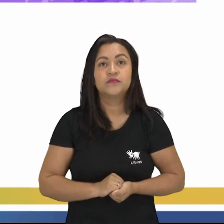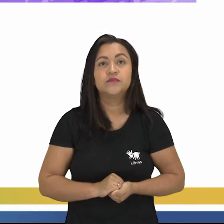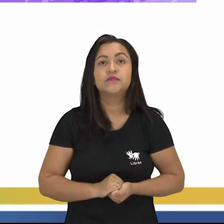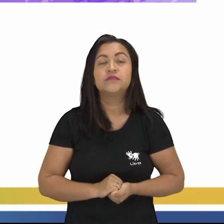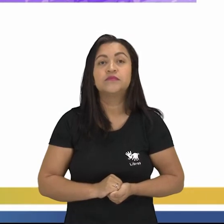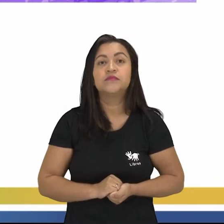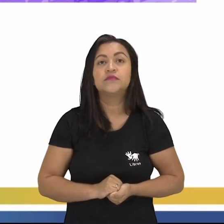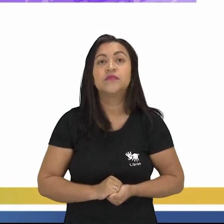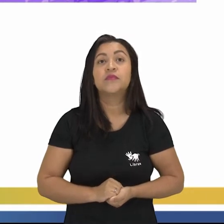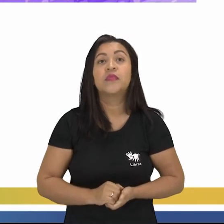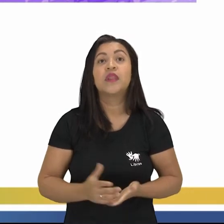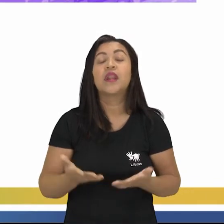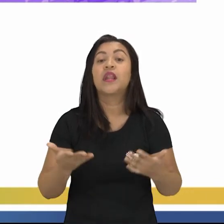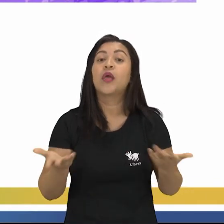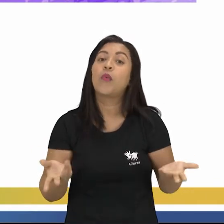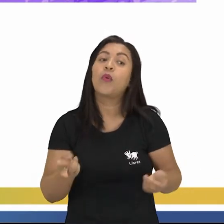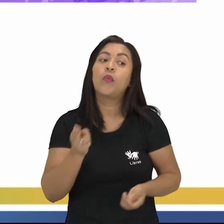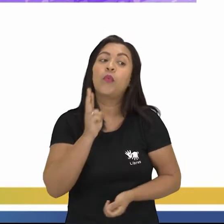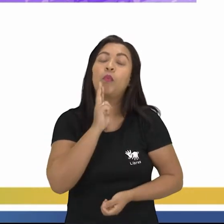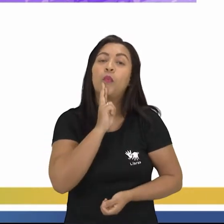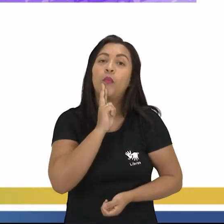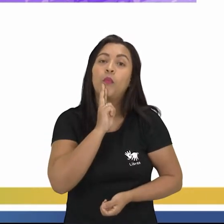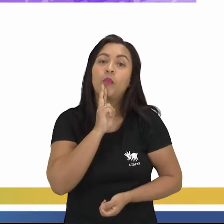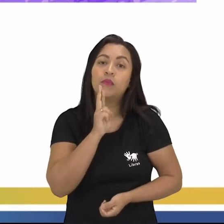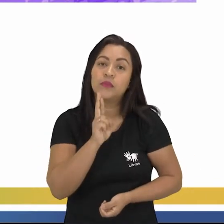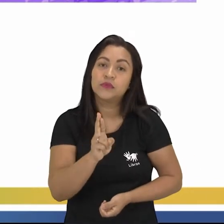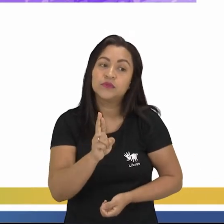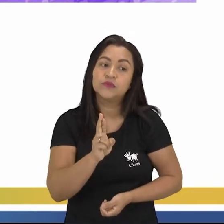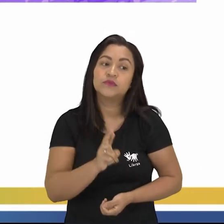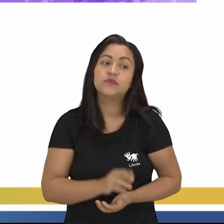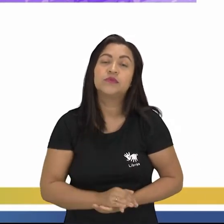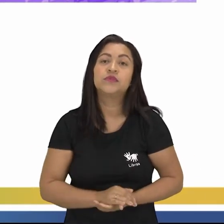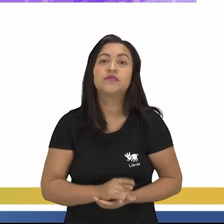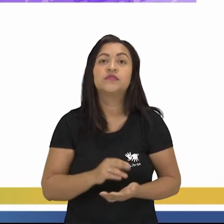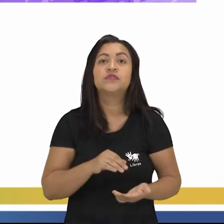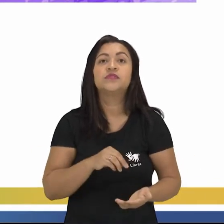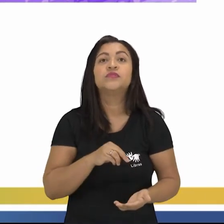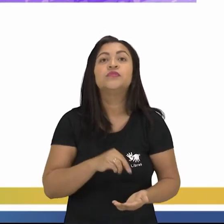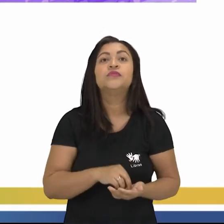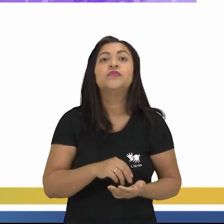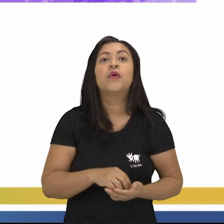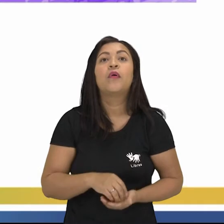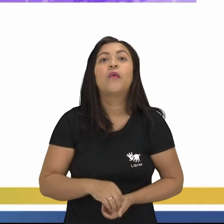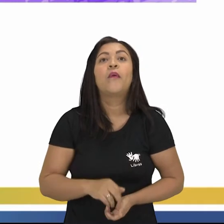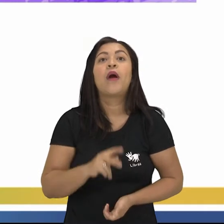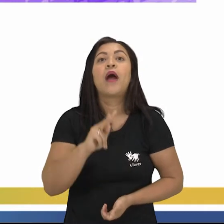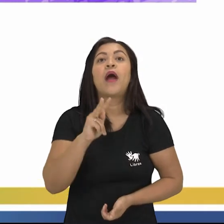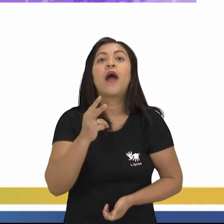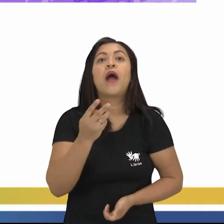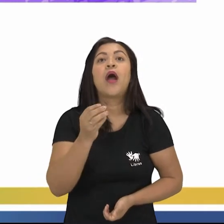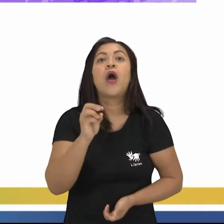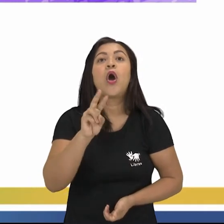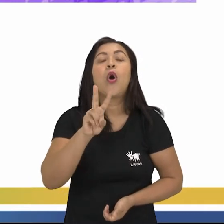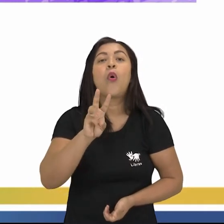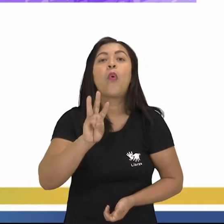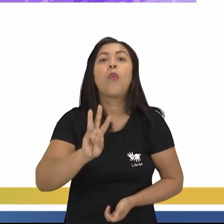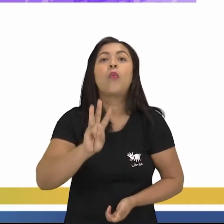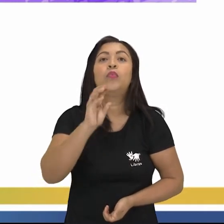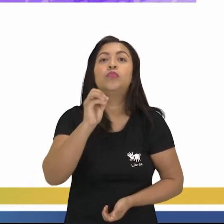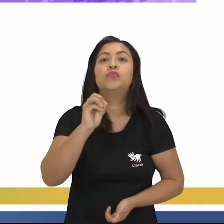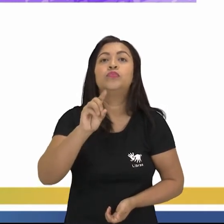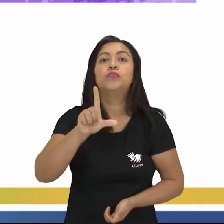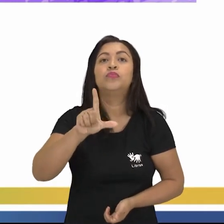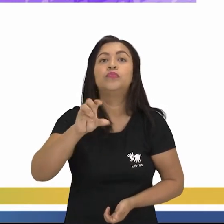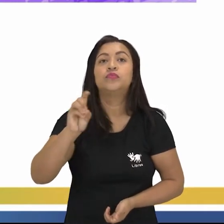e o resultado vai vir com would, have e o verbo do assunto da minha frase no past